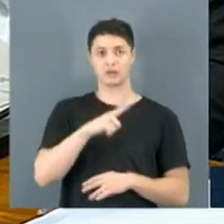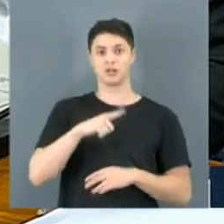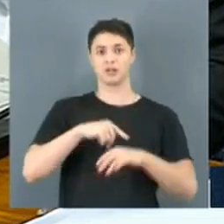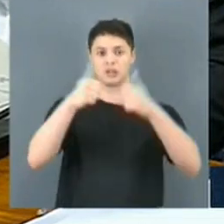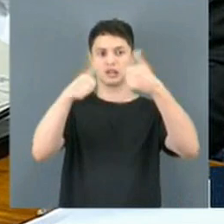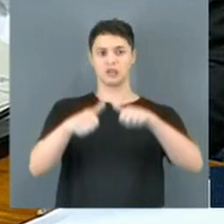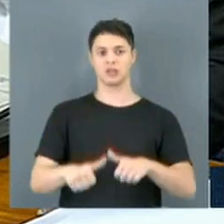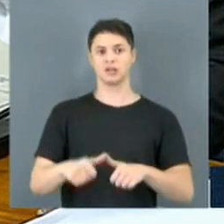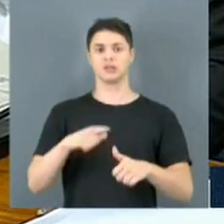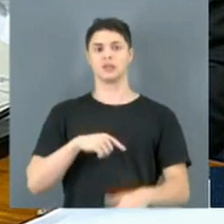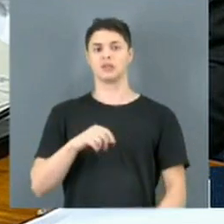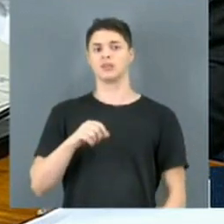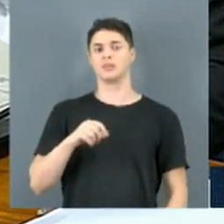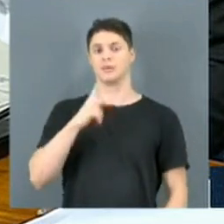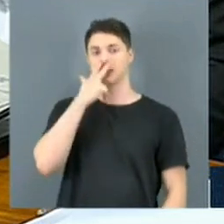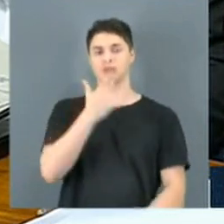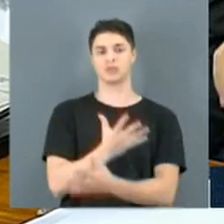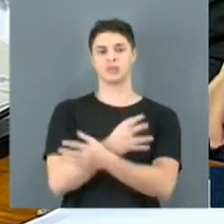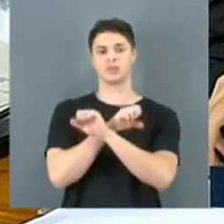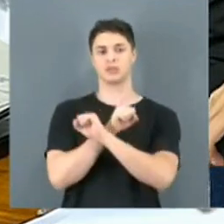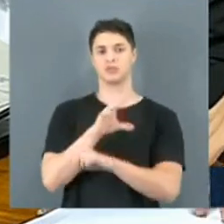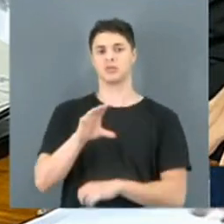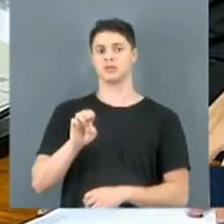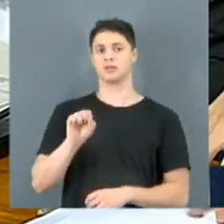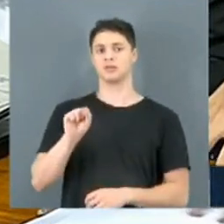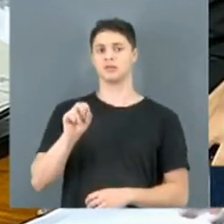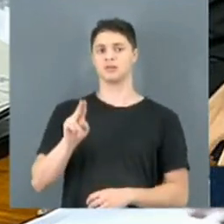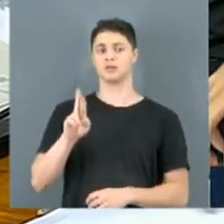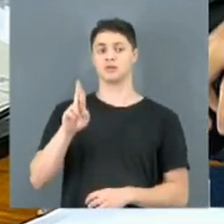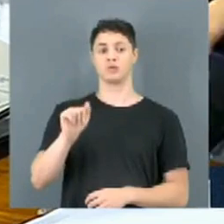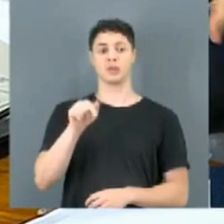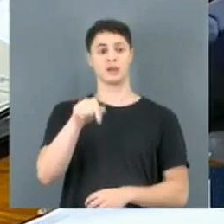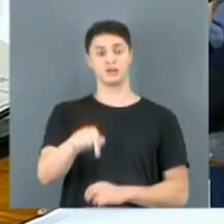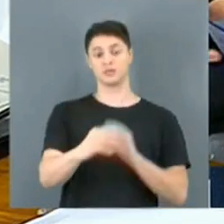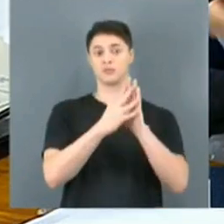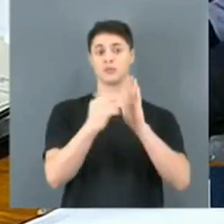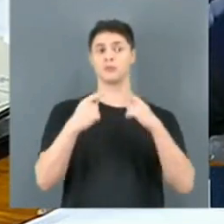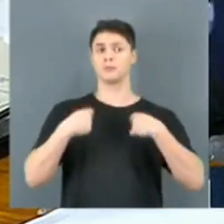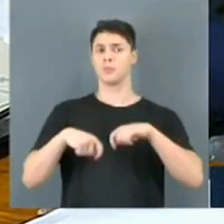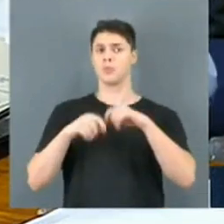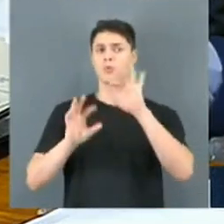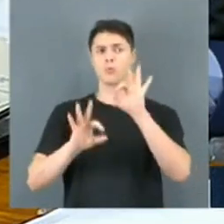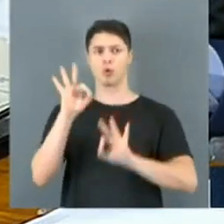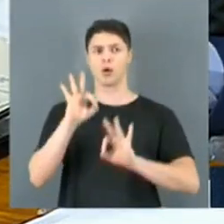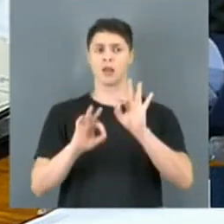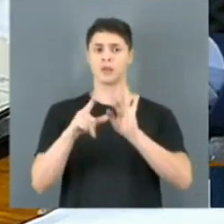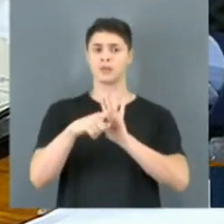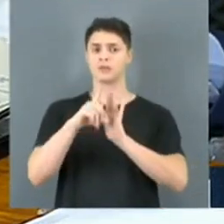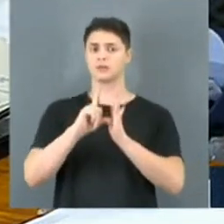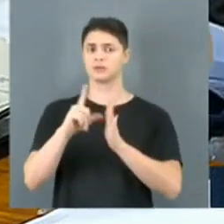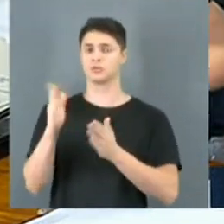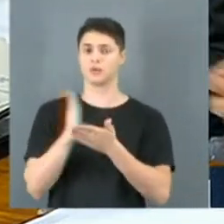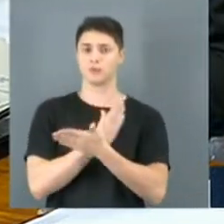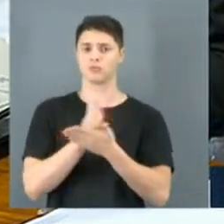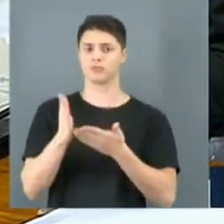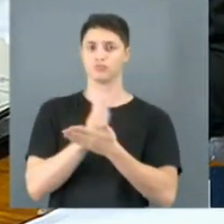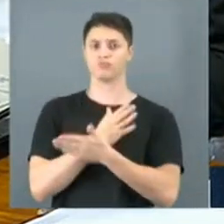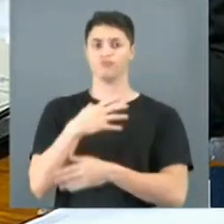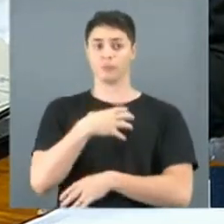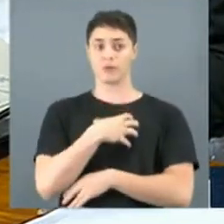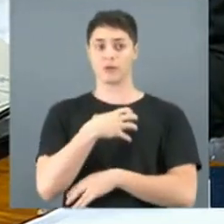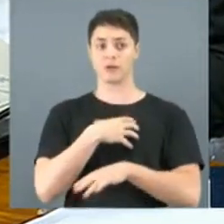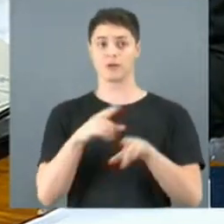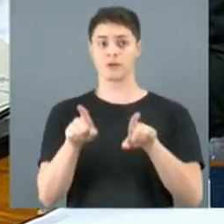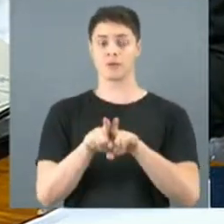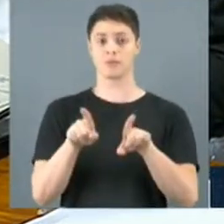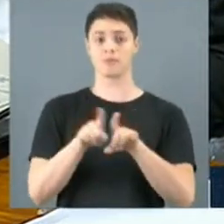censura prévia, em que esse modelo precisa ser construído e desenhado de uma determinada maneira. E o projeto,